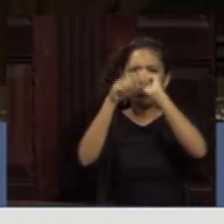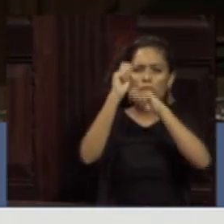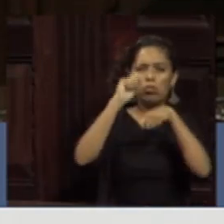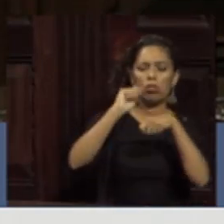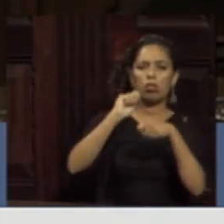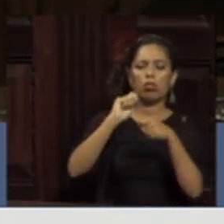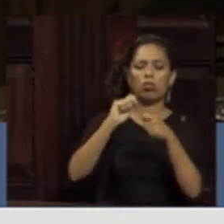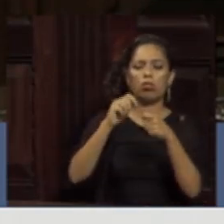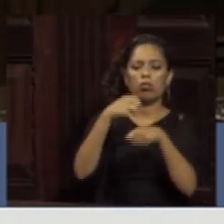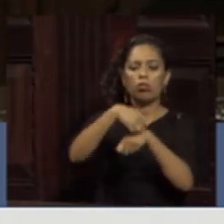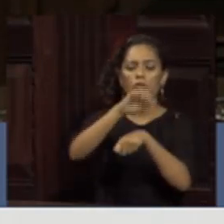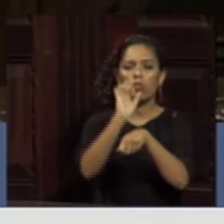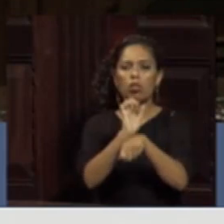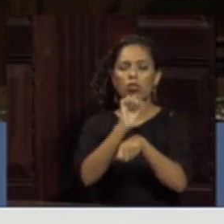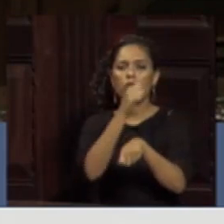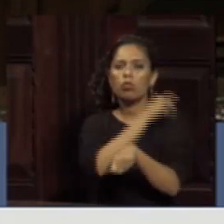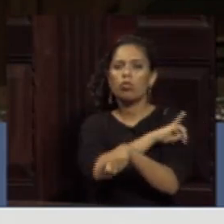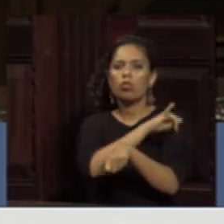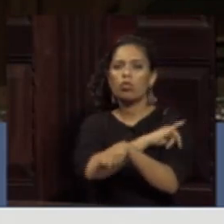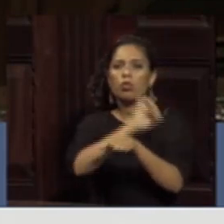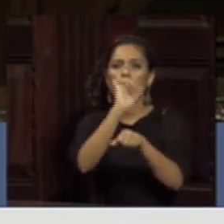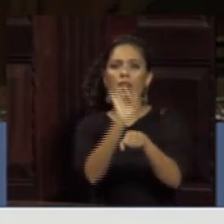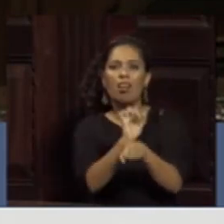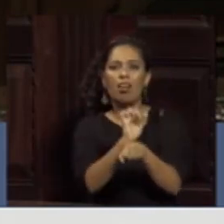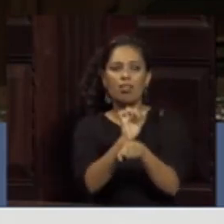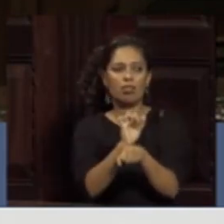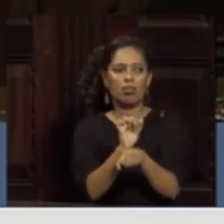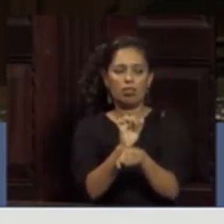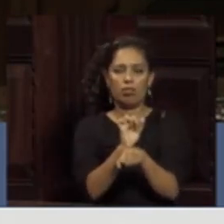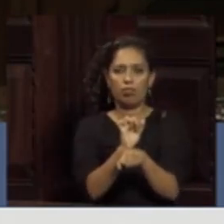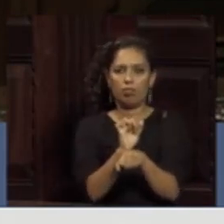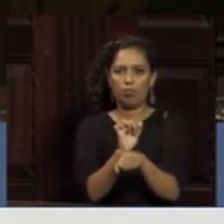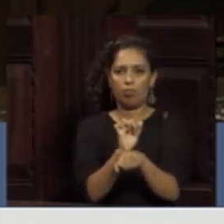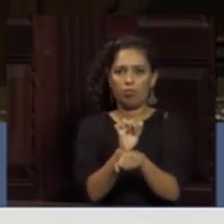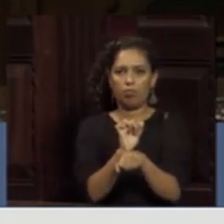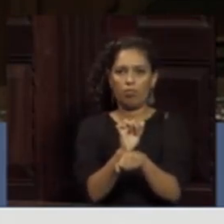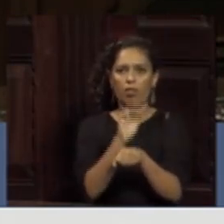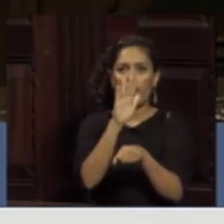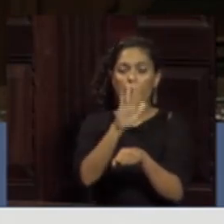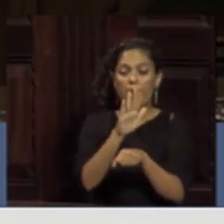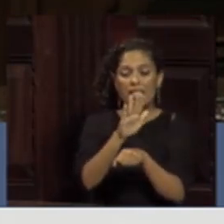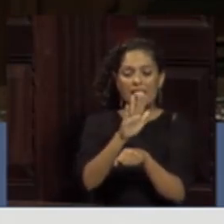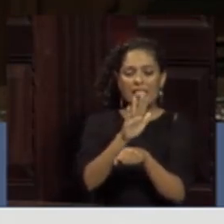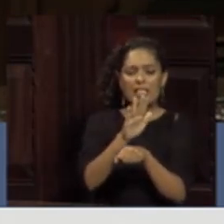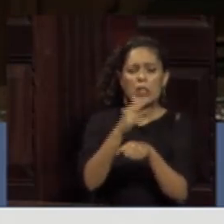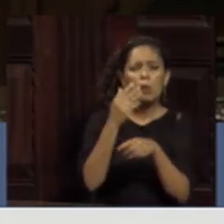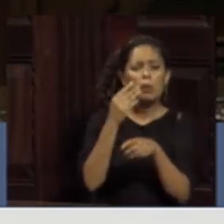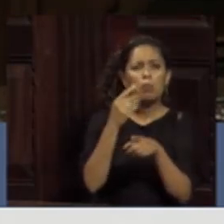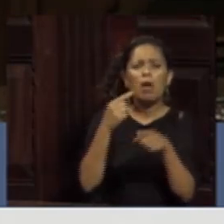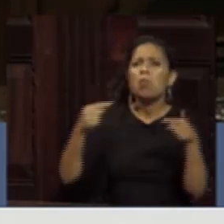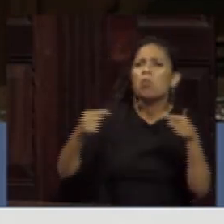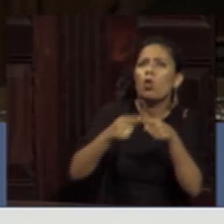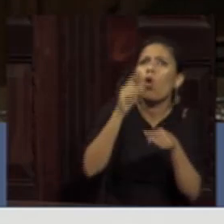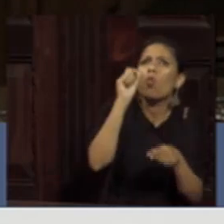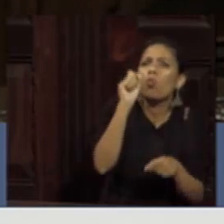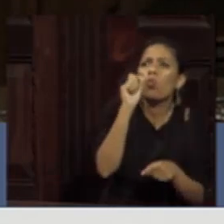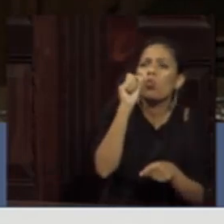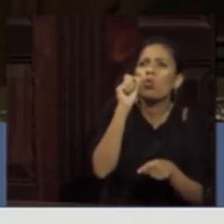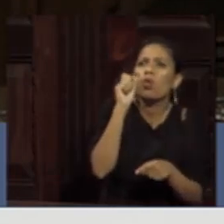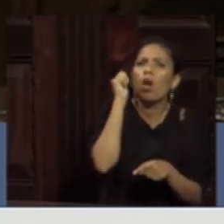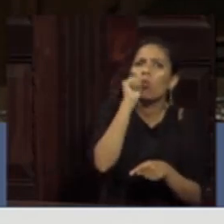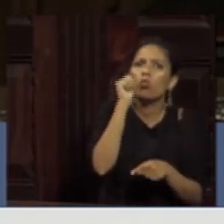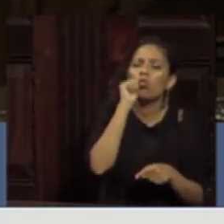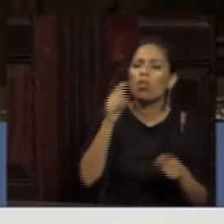Por isso, também não podemos dissociar a luta da mulher da luta